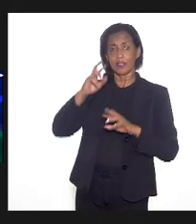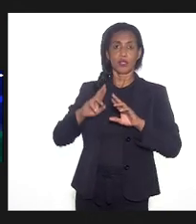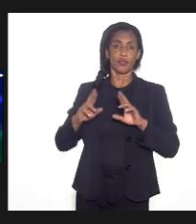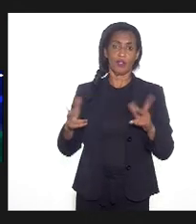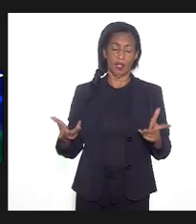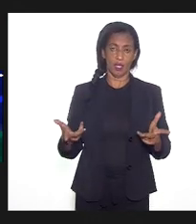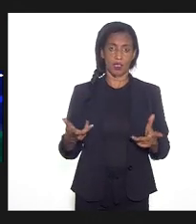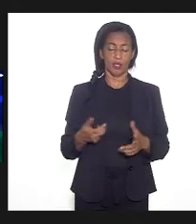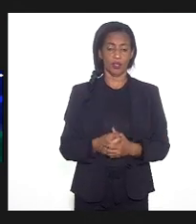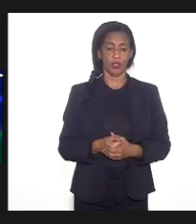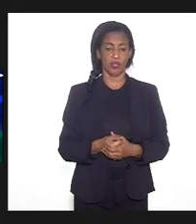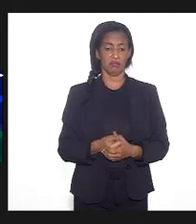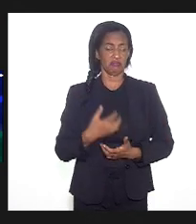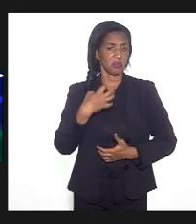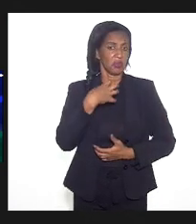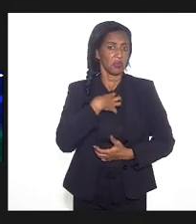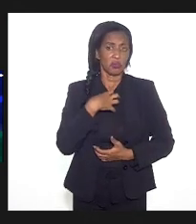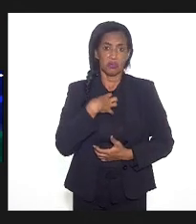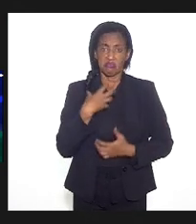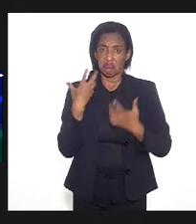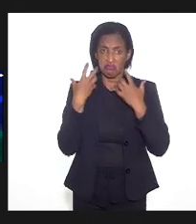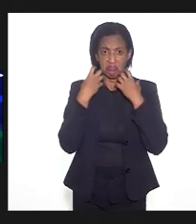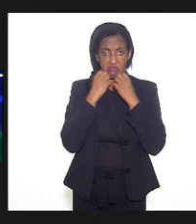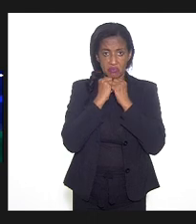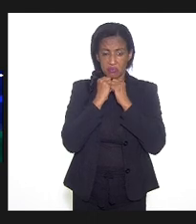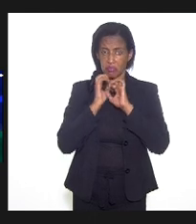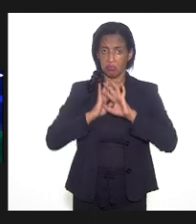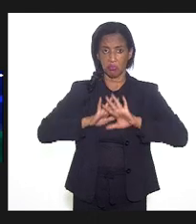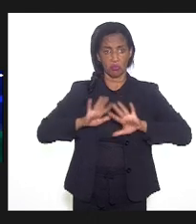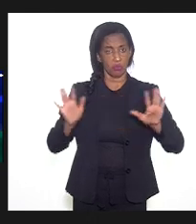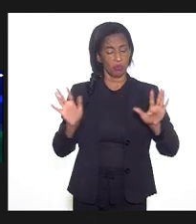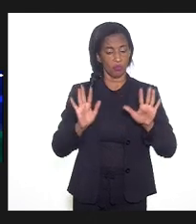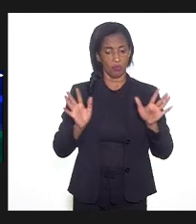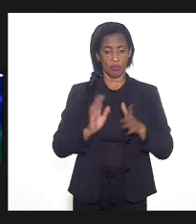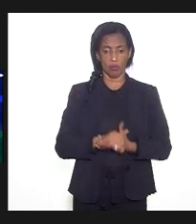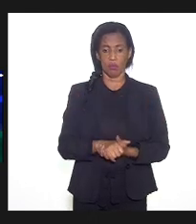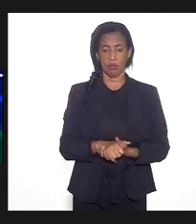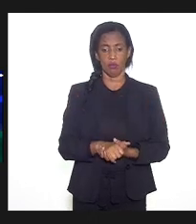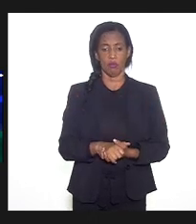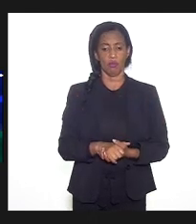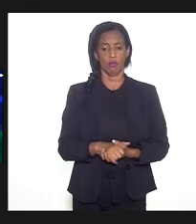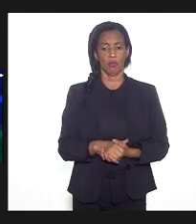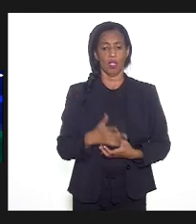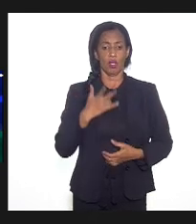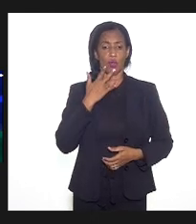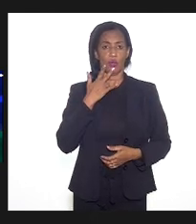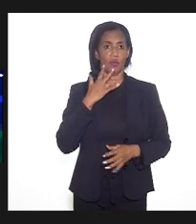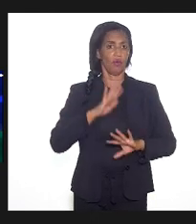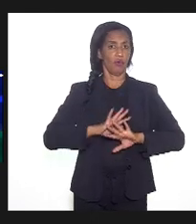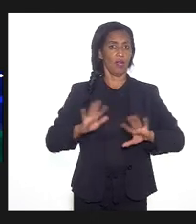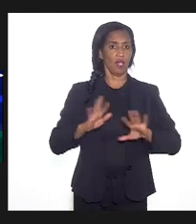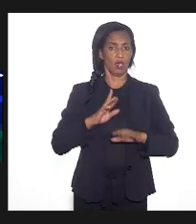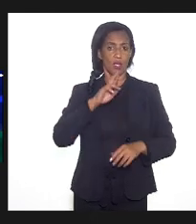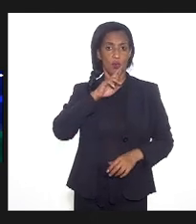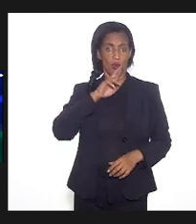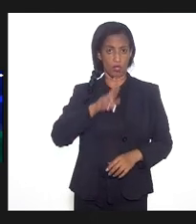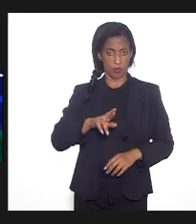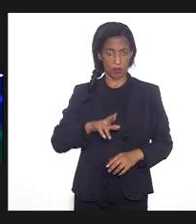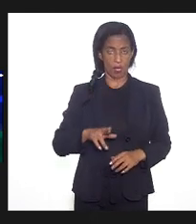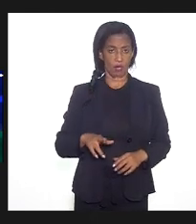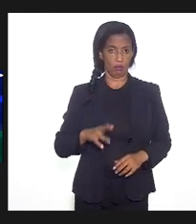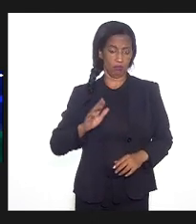eu não vou me sentir constrangido, muito pelo contrário. Eu não diria que o resultado